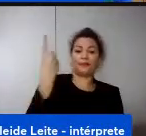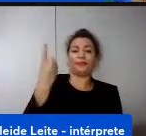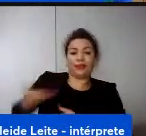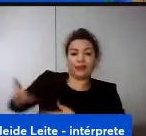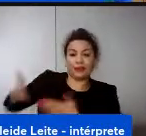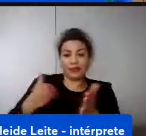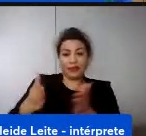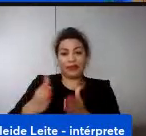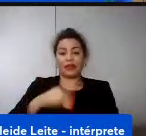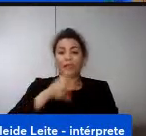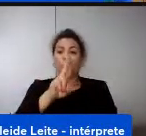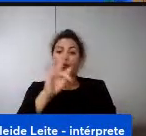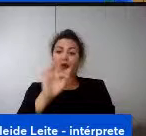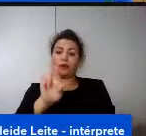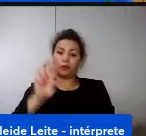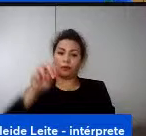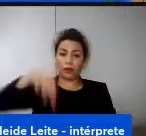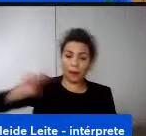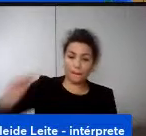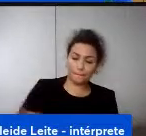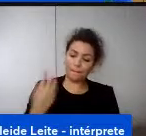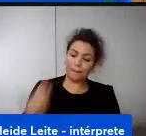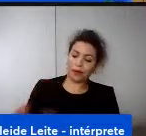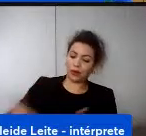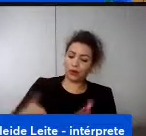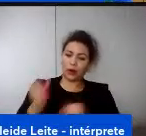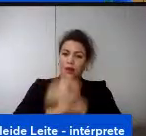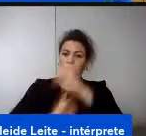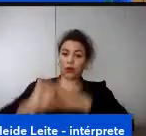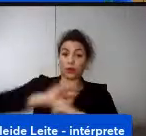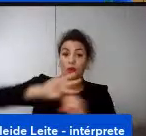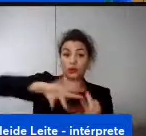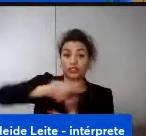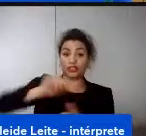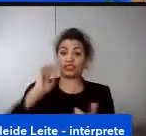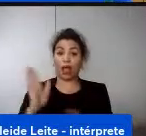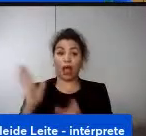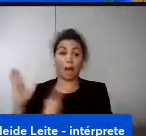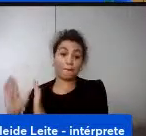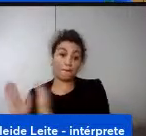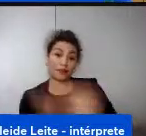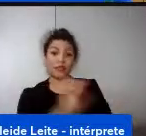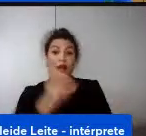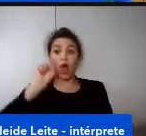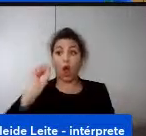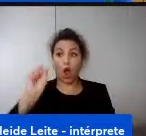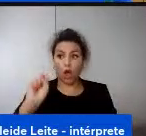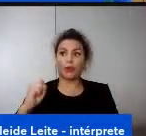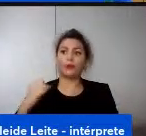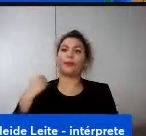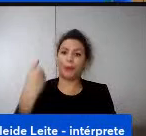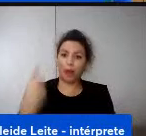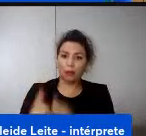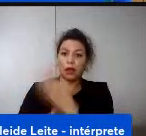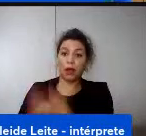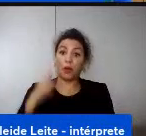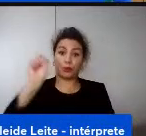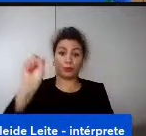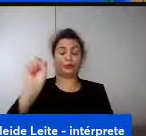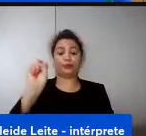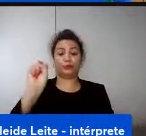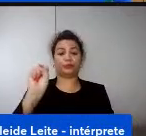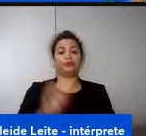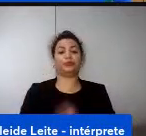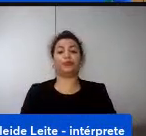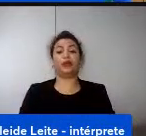na UFRN, que foi a primeira jornada internacional. Então, já se foram 8 jornadas internacionais, né? E